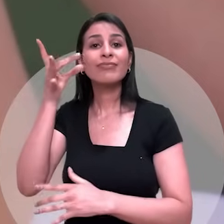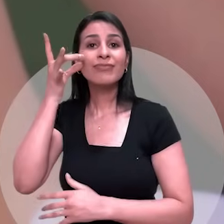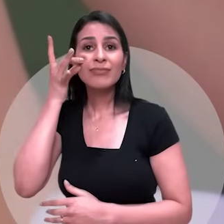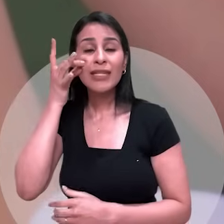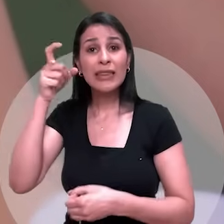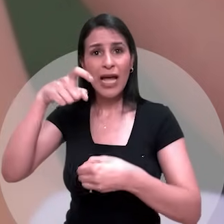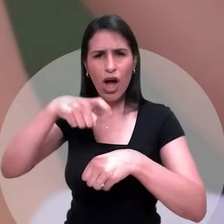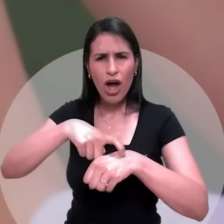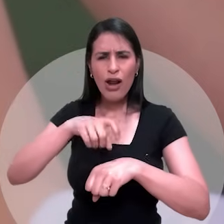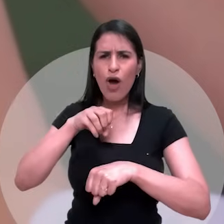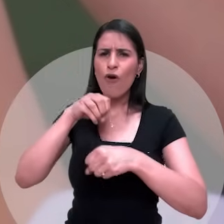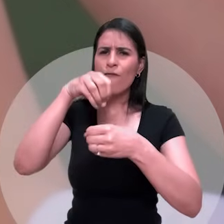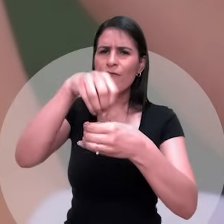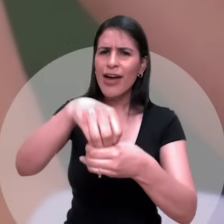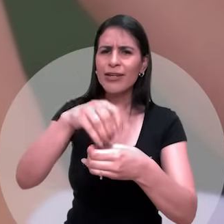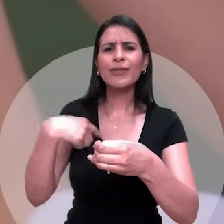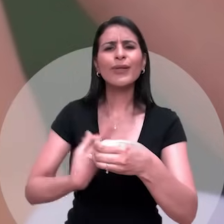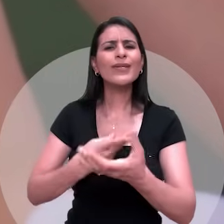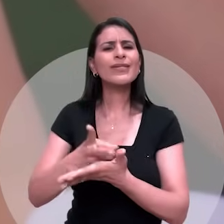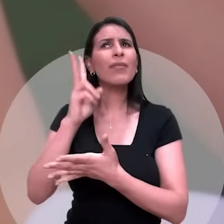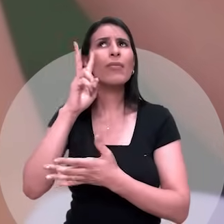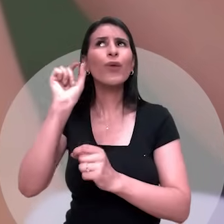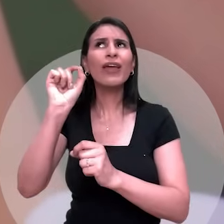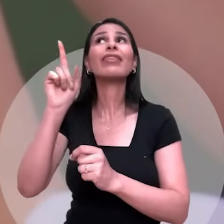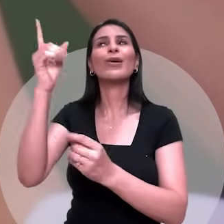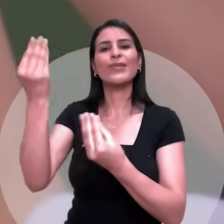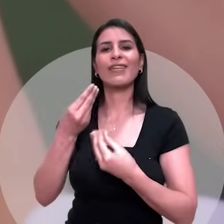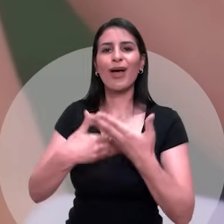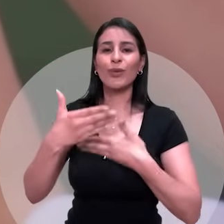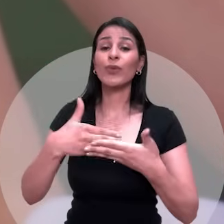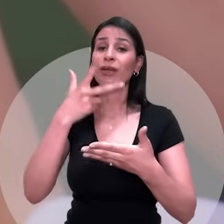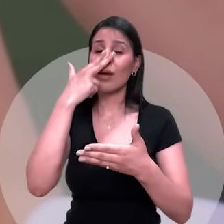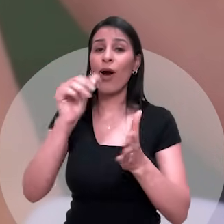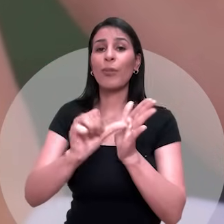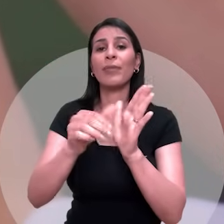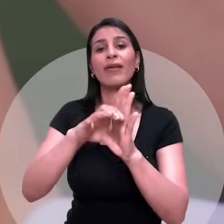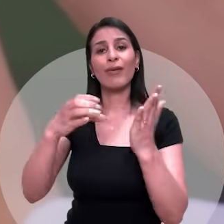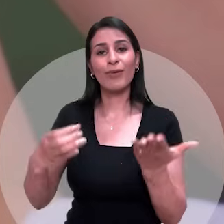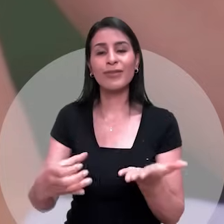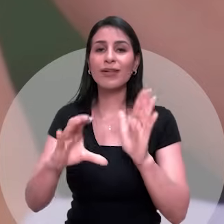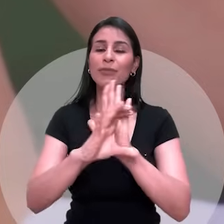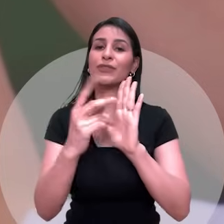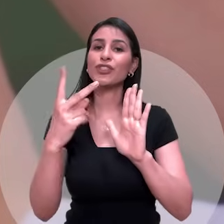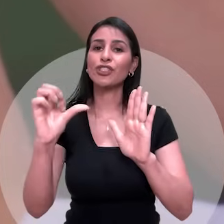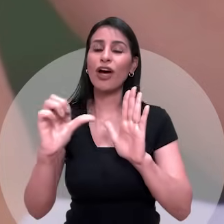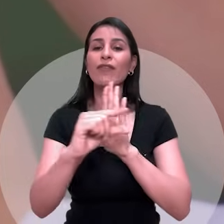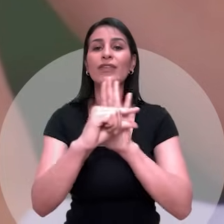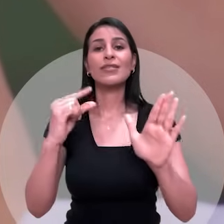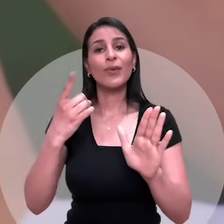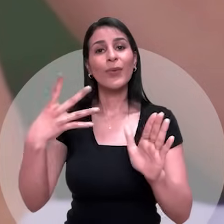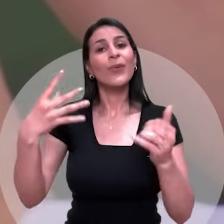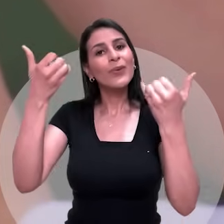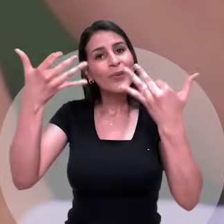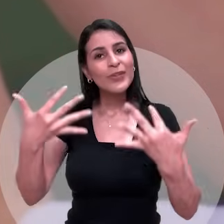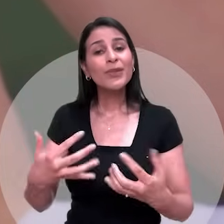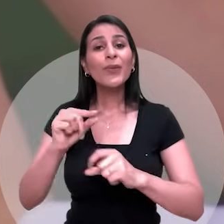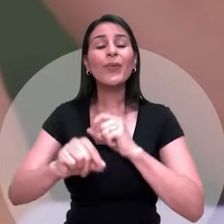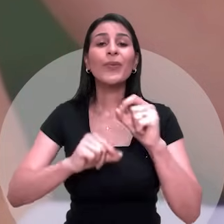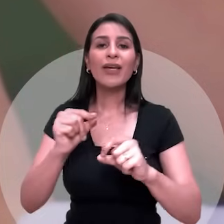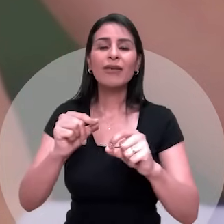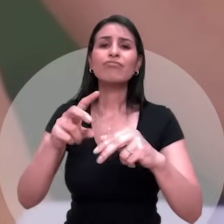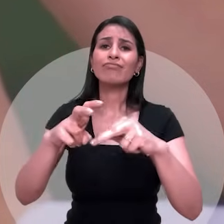Ao ofertar, lembramos que tudo provém de Deus, assim como lemos em 1 Crônicas, capítulo 29, versículo